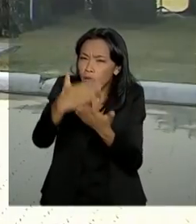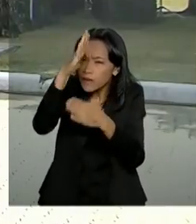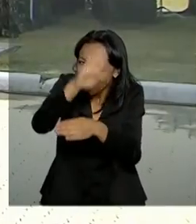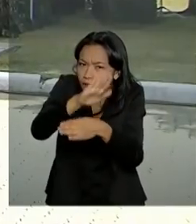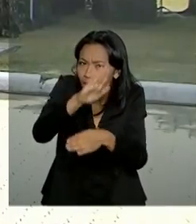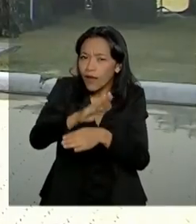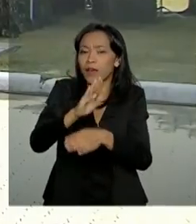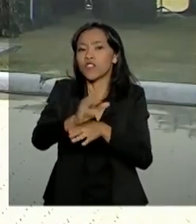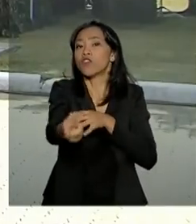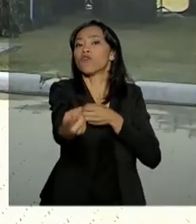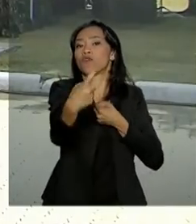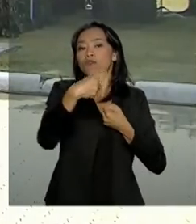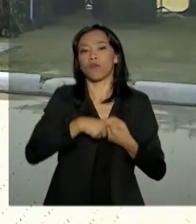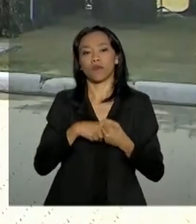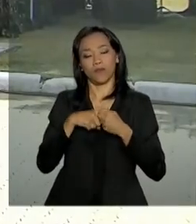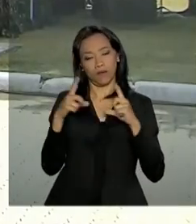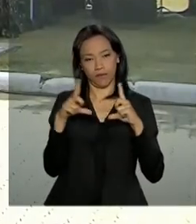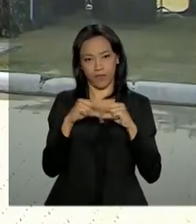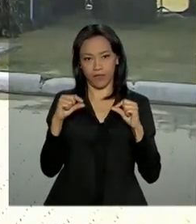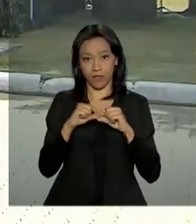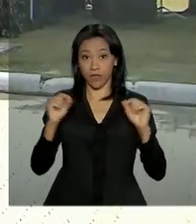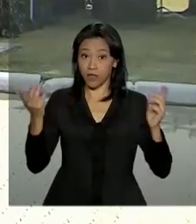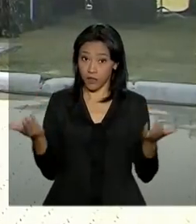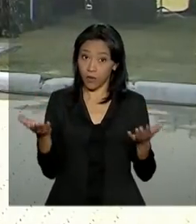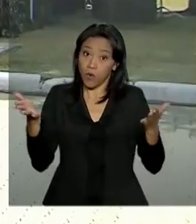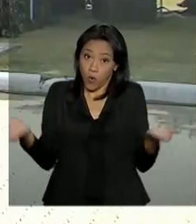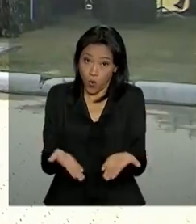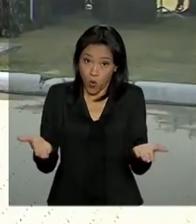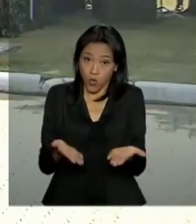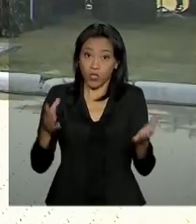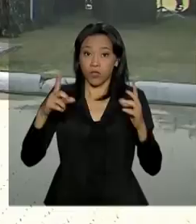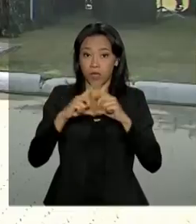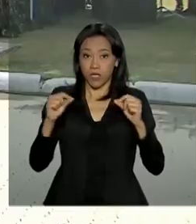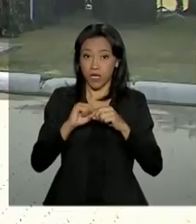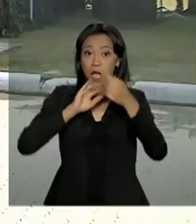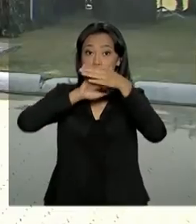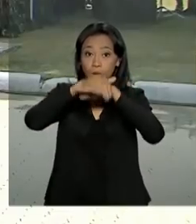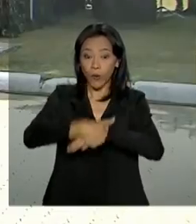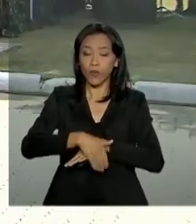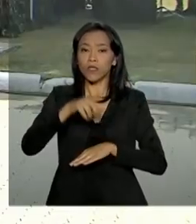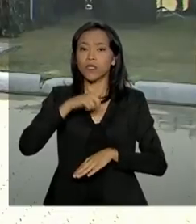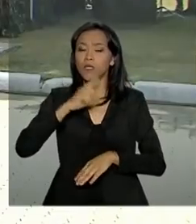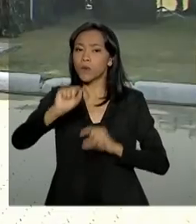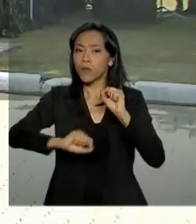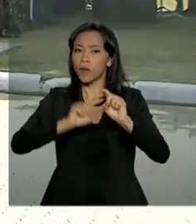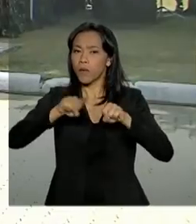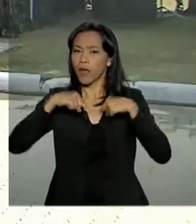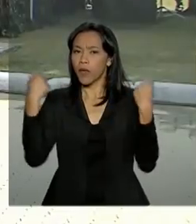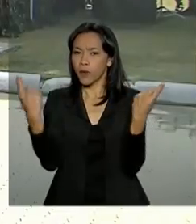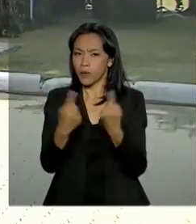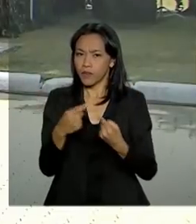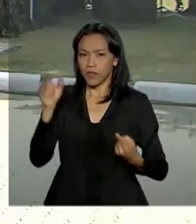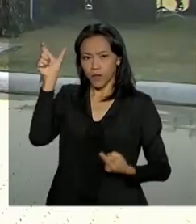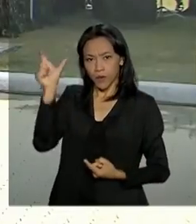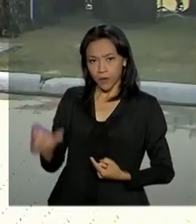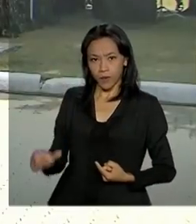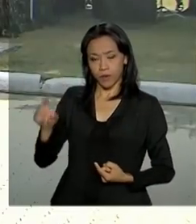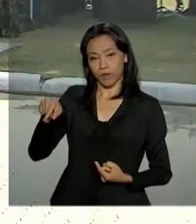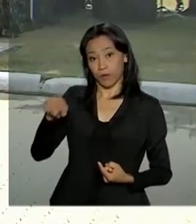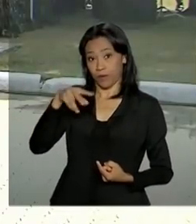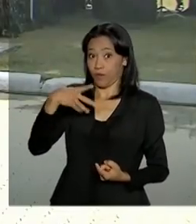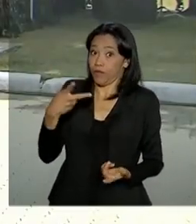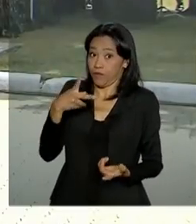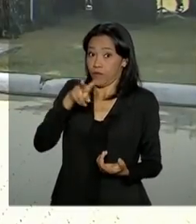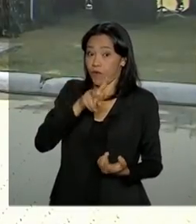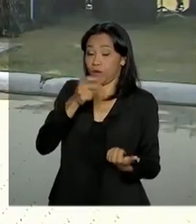tardar, retorna para Brasília. Hoje, ainda em Brasília, à noite, está prevista uma reunião do presidente da República em exercício com um grupo